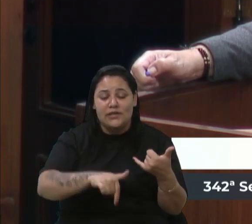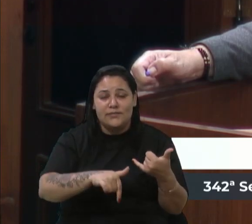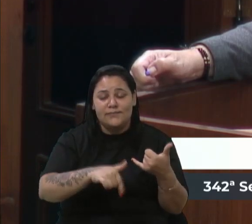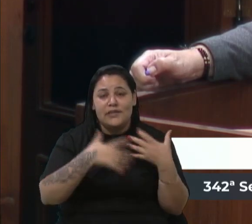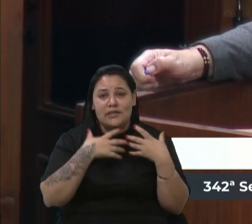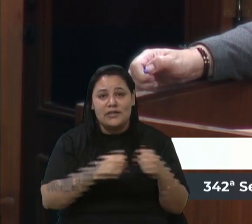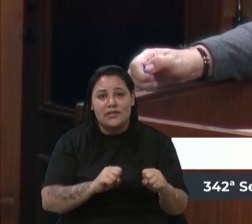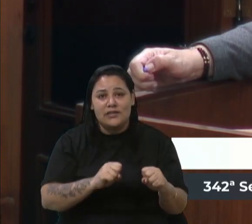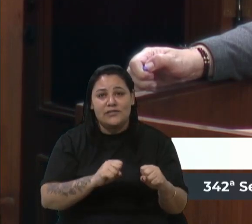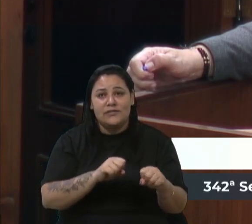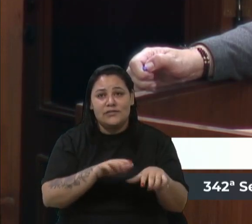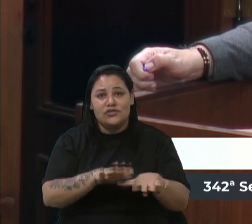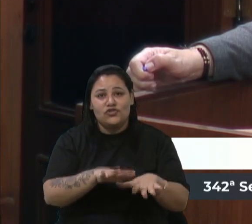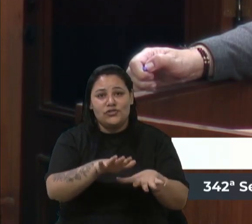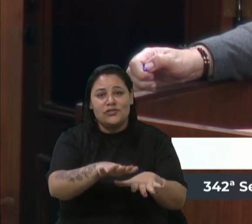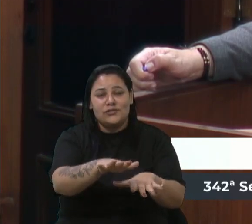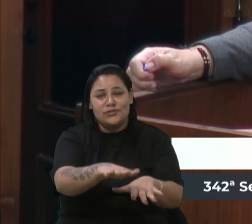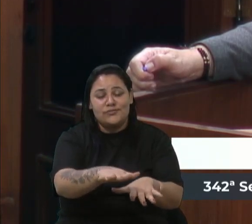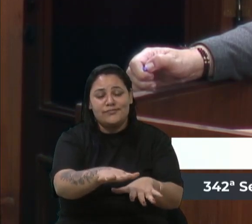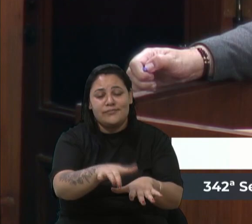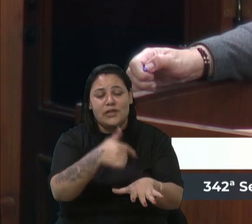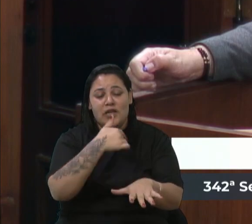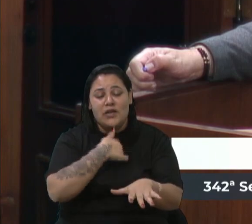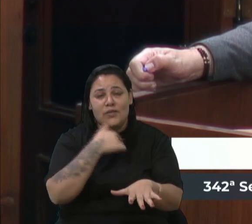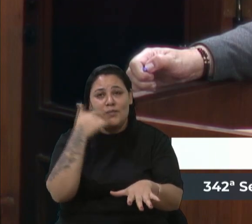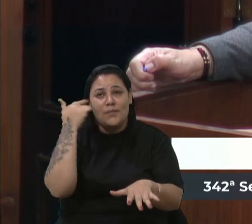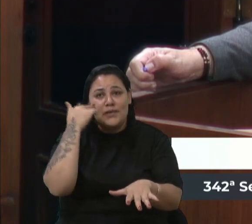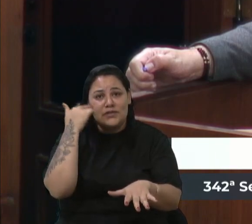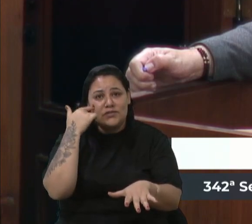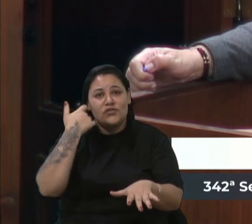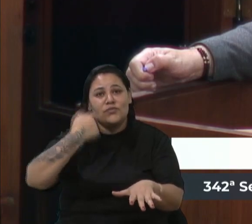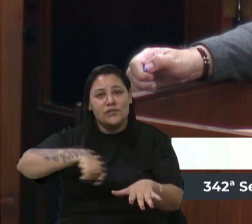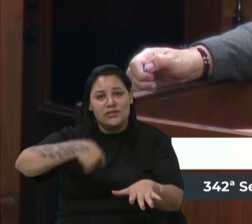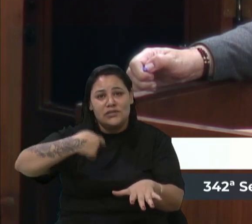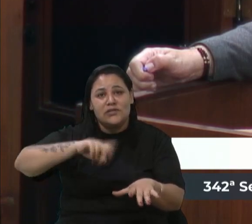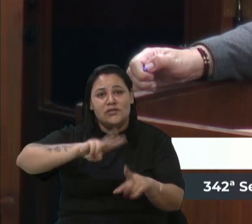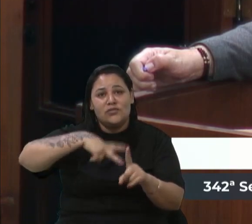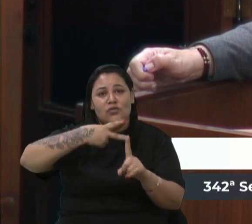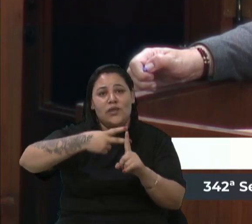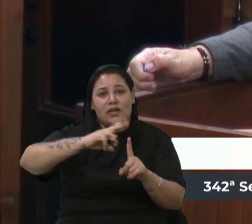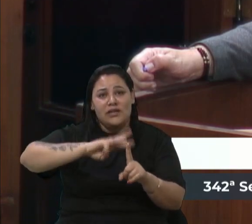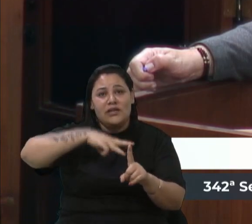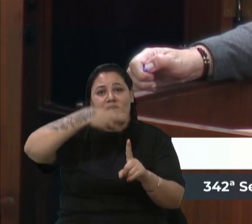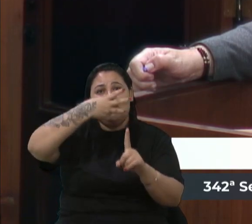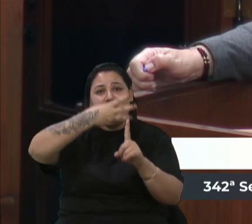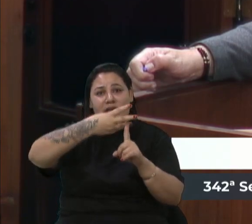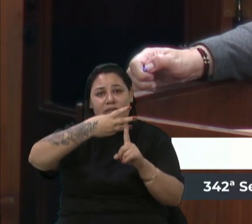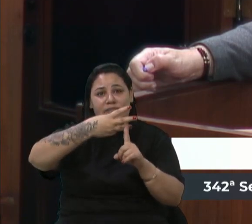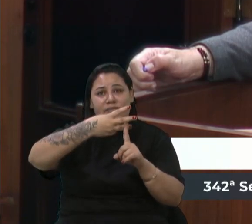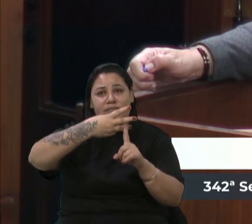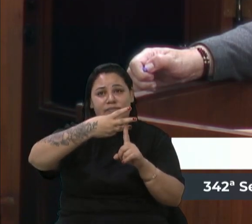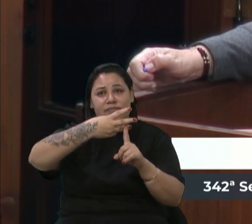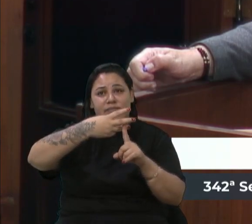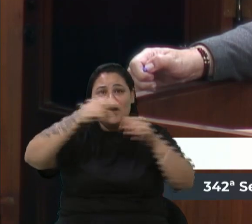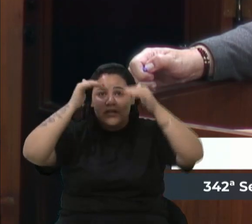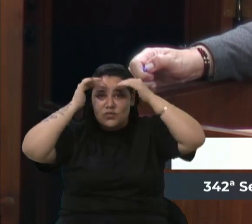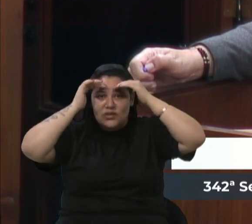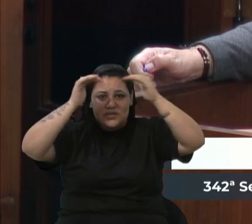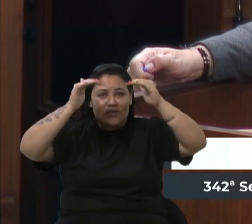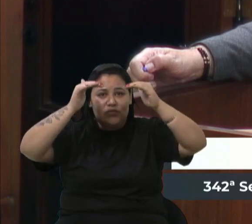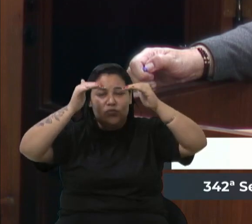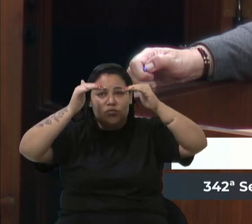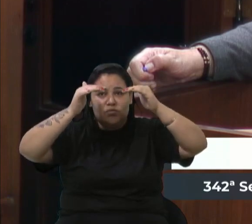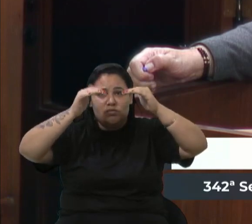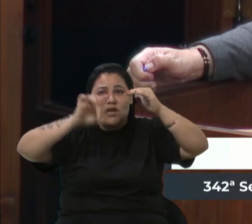pensando que a gente deveria dobrar, triplicar, quadriplicar a questão da educação para o trânsito. Nós tínhamos